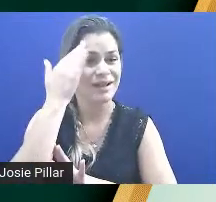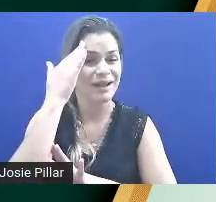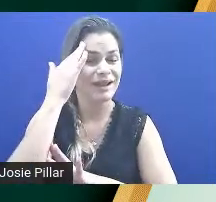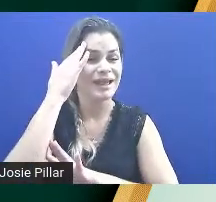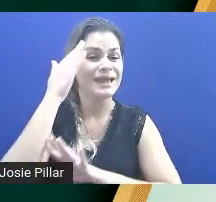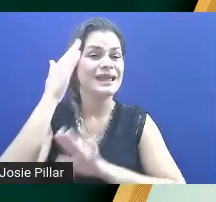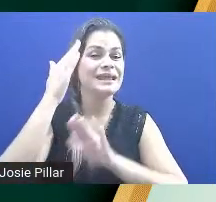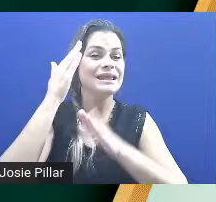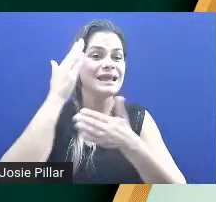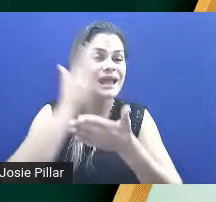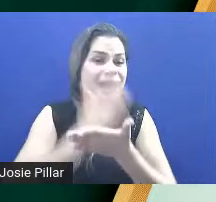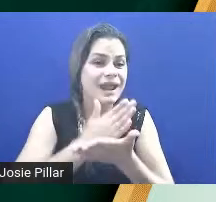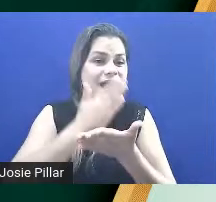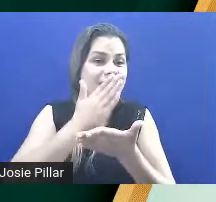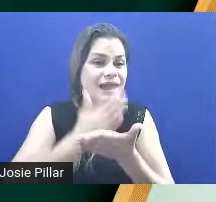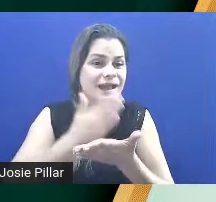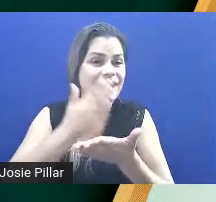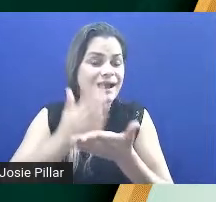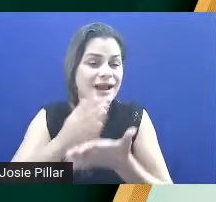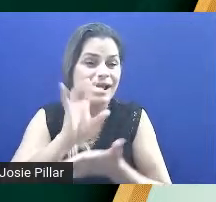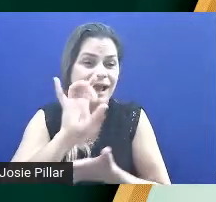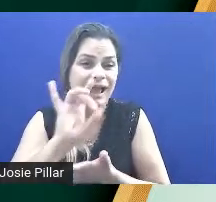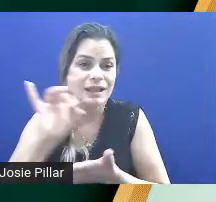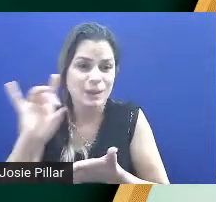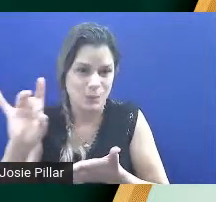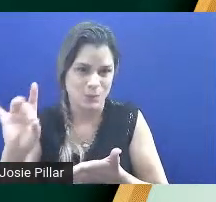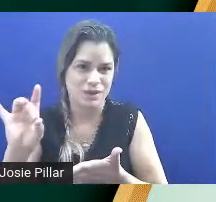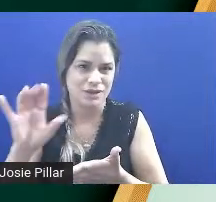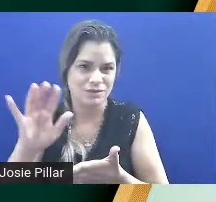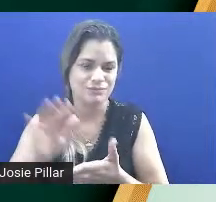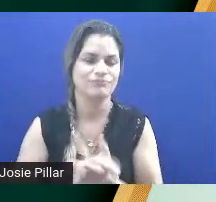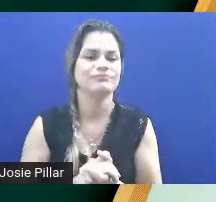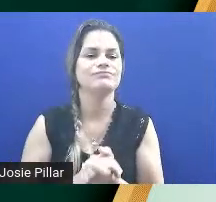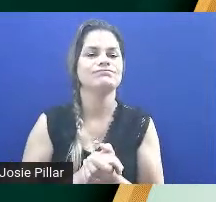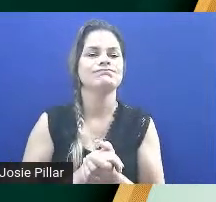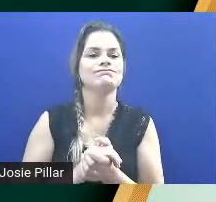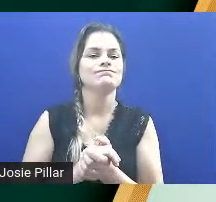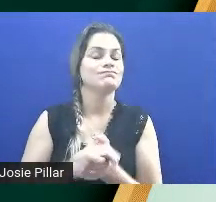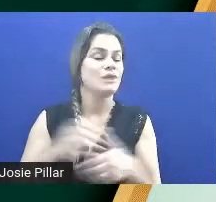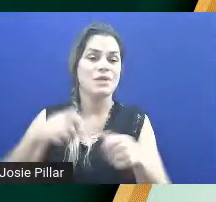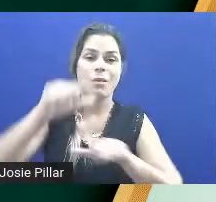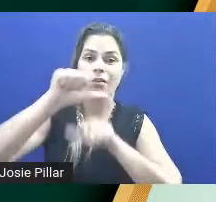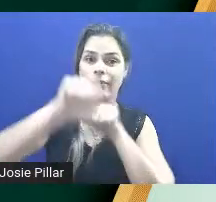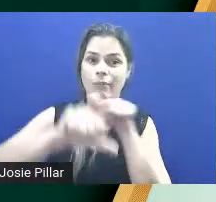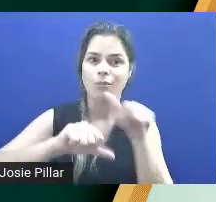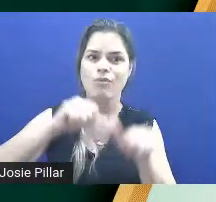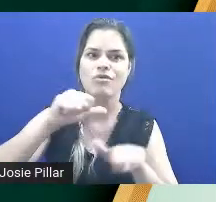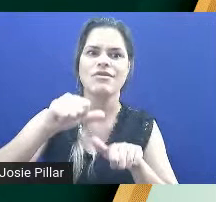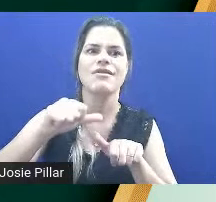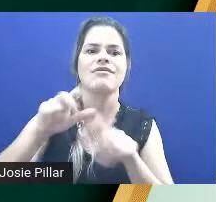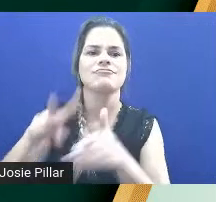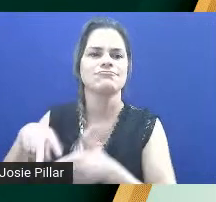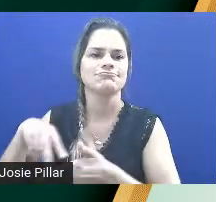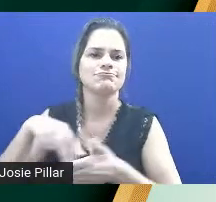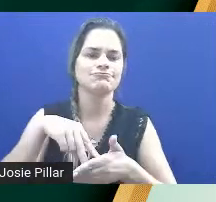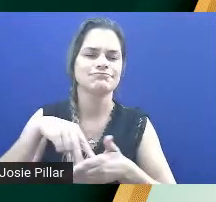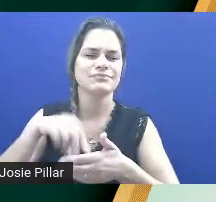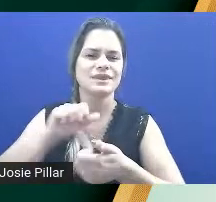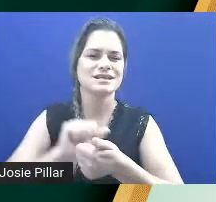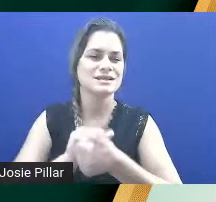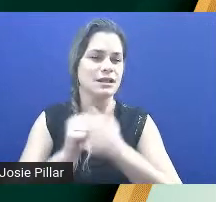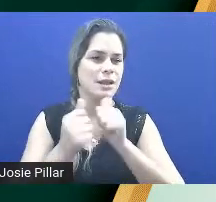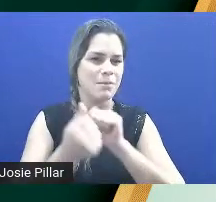um novo dia nos traz a oportunidade de aprender cada vez mais, de mudar em atitudes, e de se reinventar até